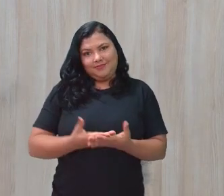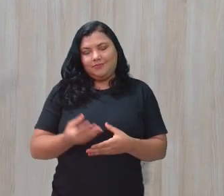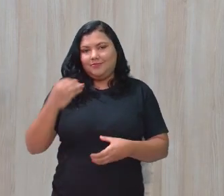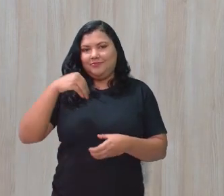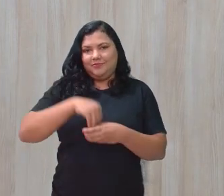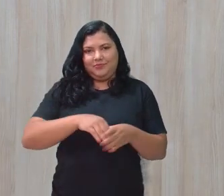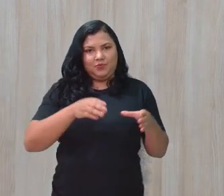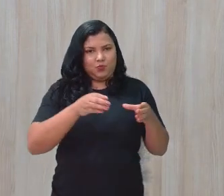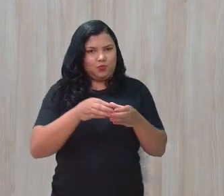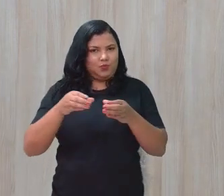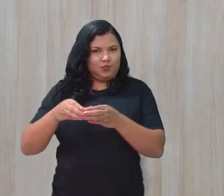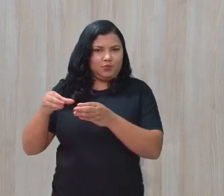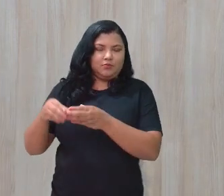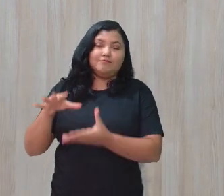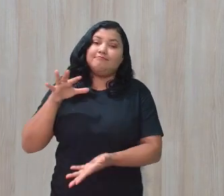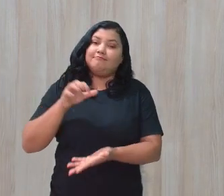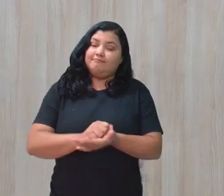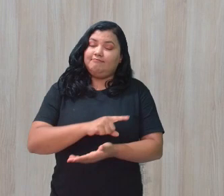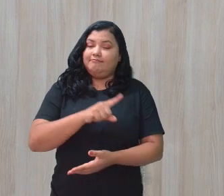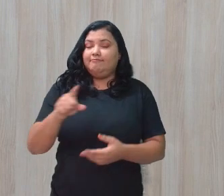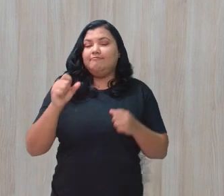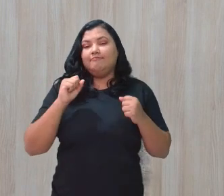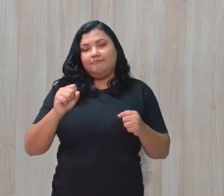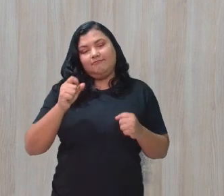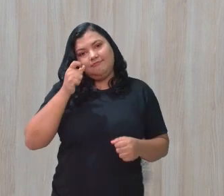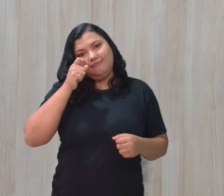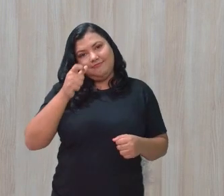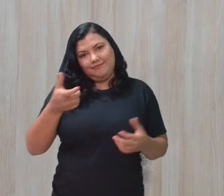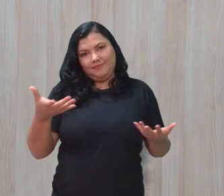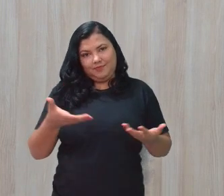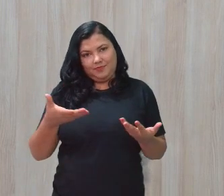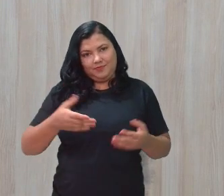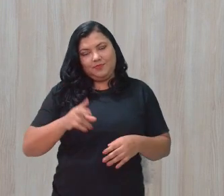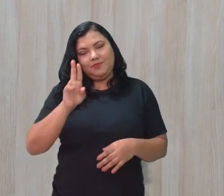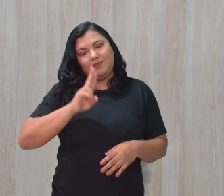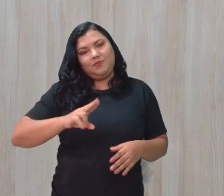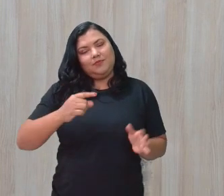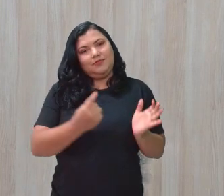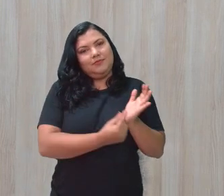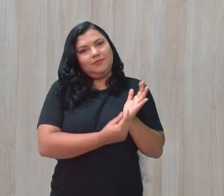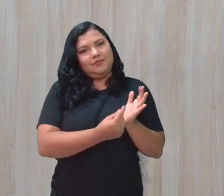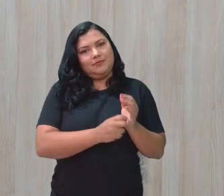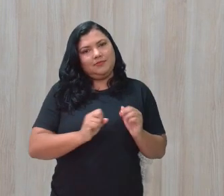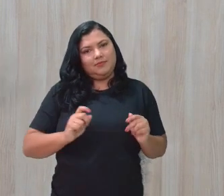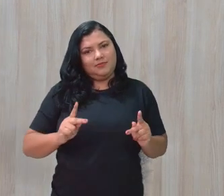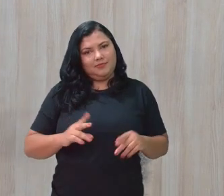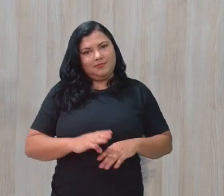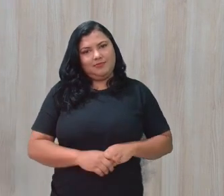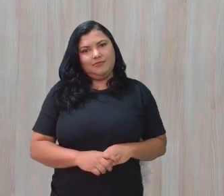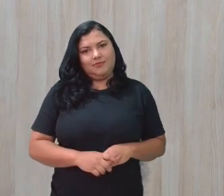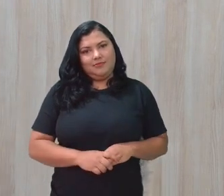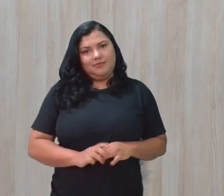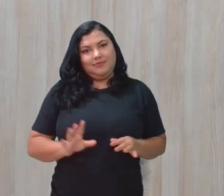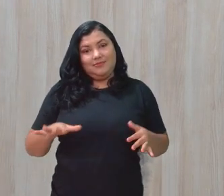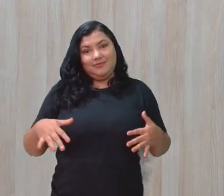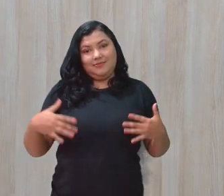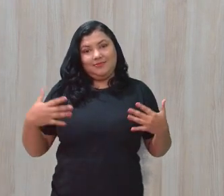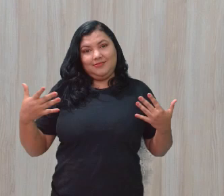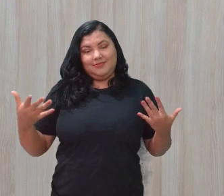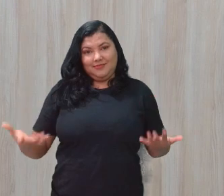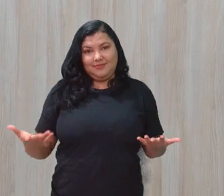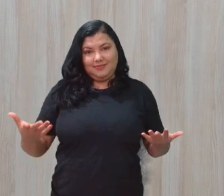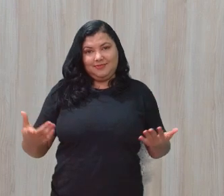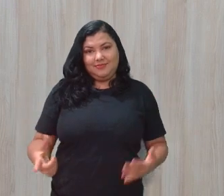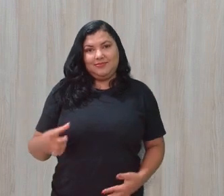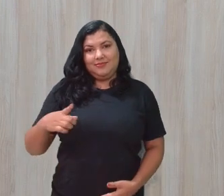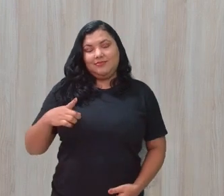todas lá e vocês podem assistir as aulas agora ao vivo pelo aplicativo também, tá certo? E o que é que tem